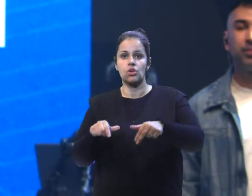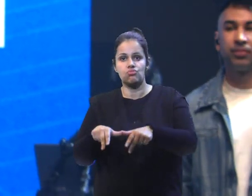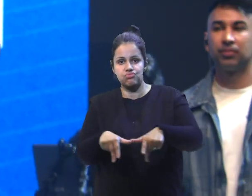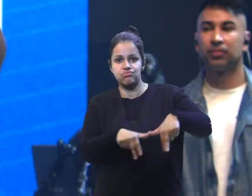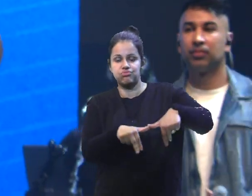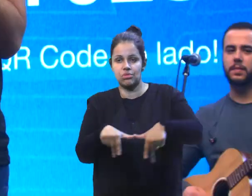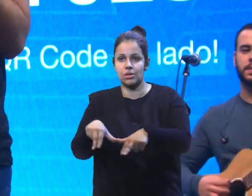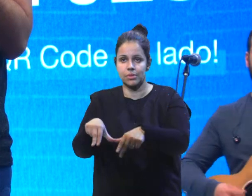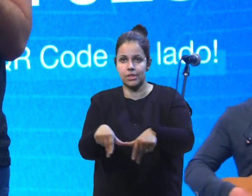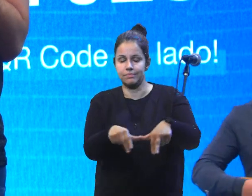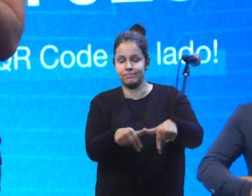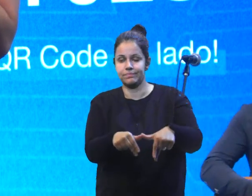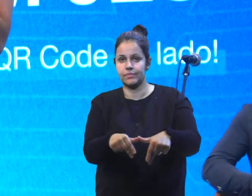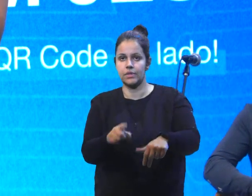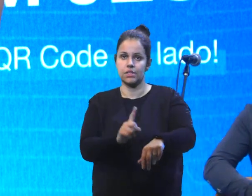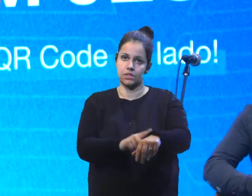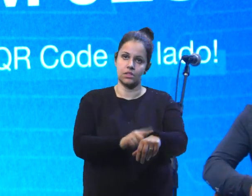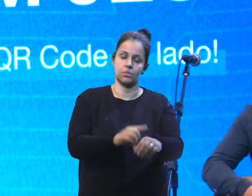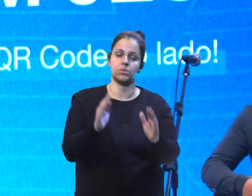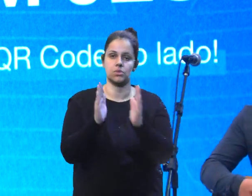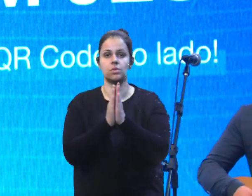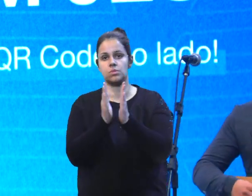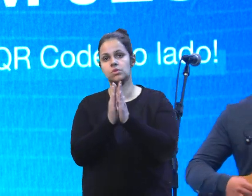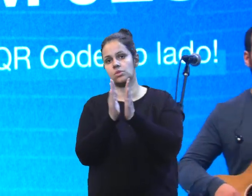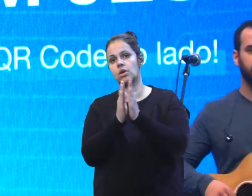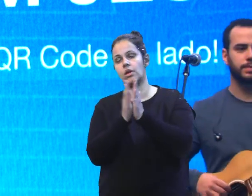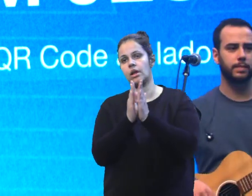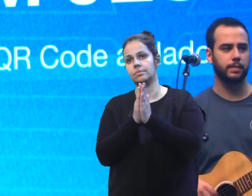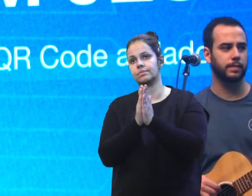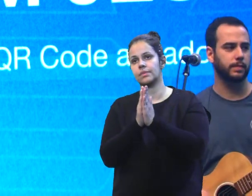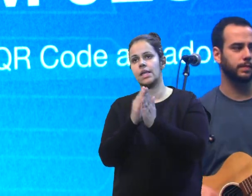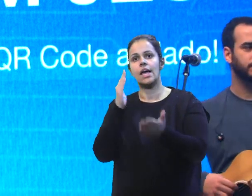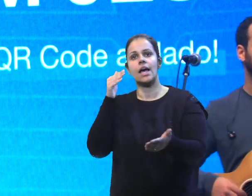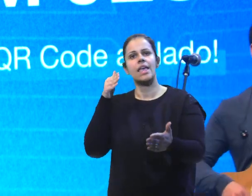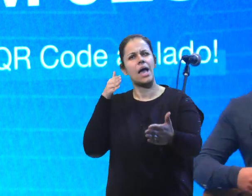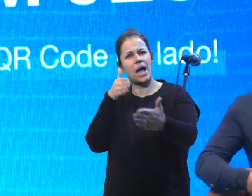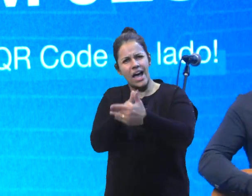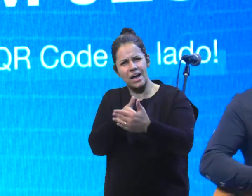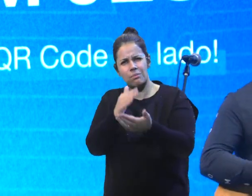momento. Mas isso não pode ficar aqui.